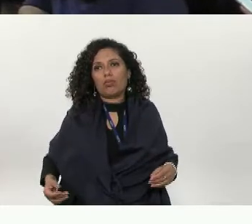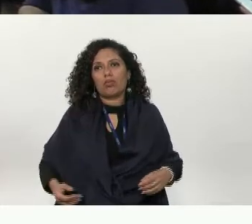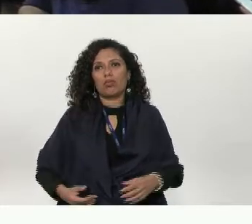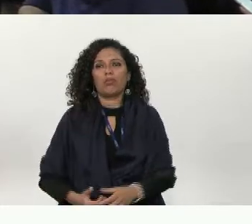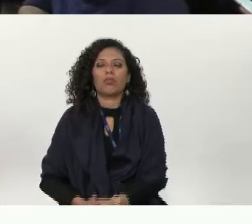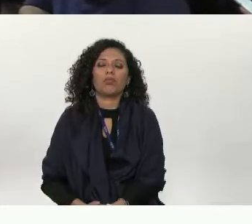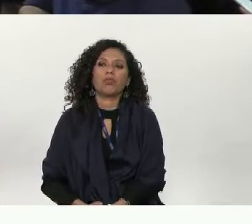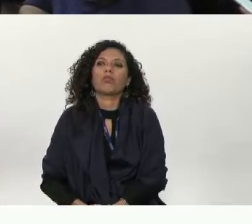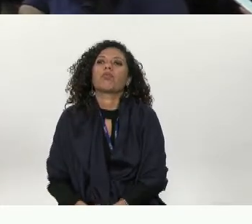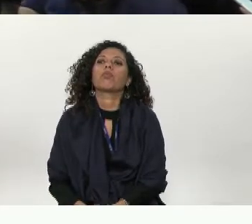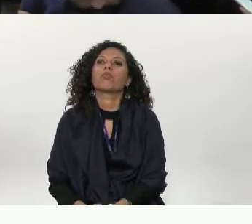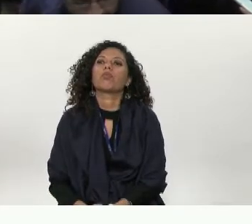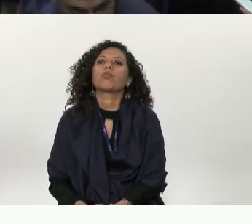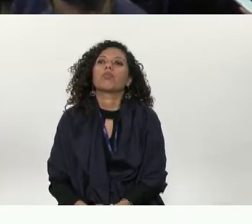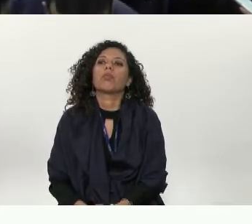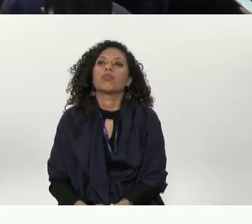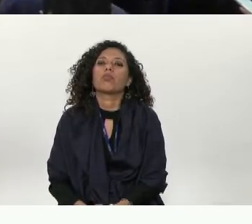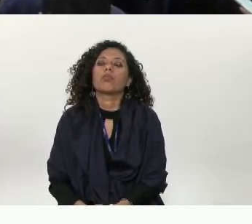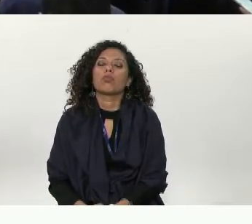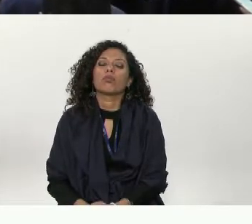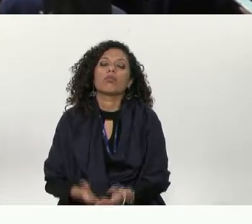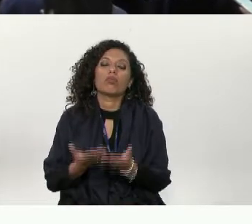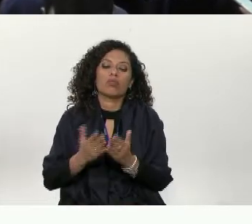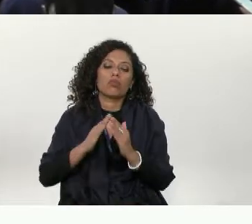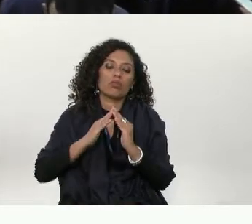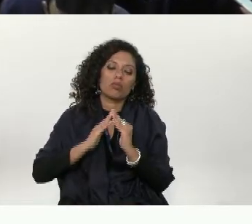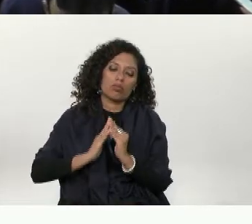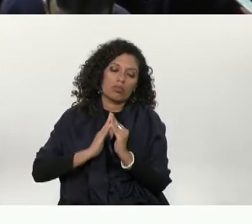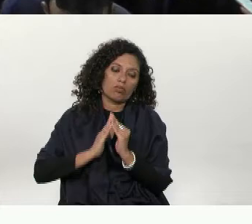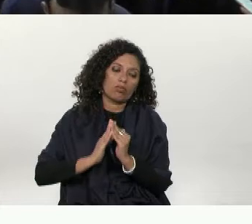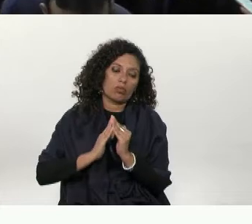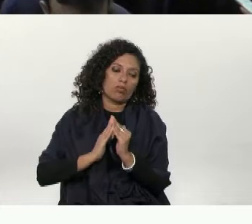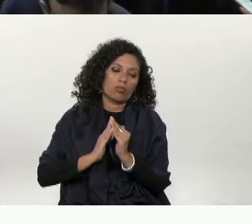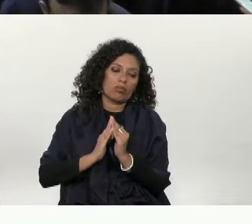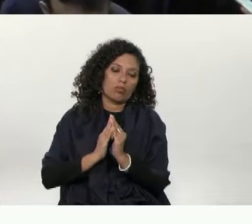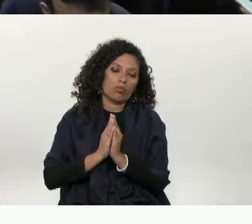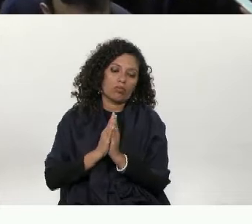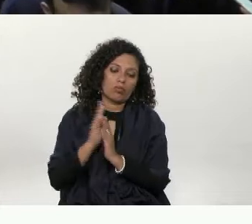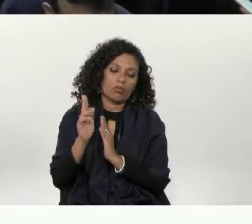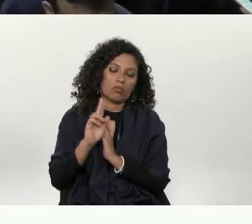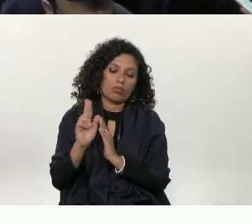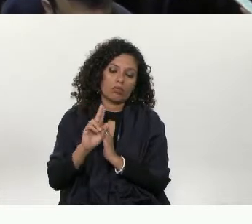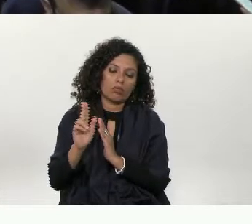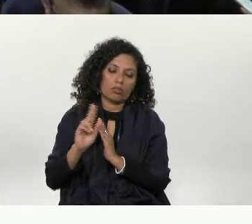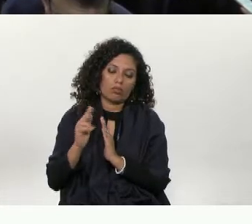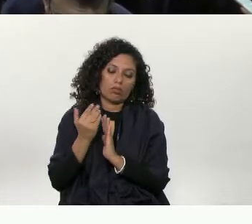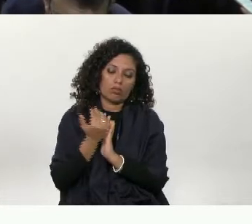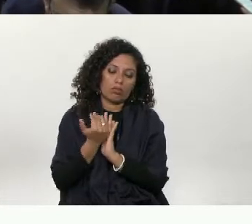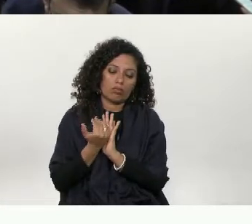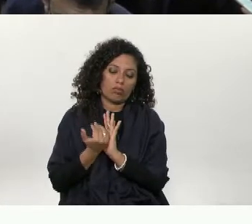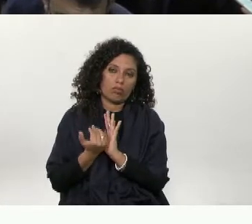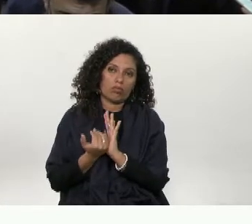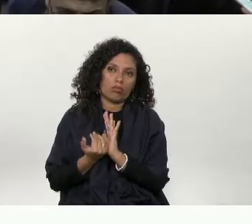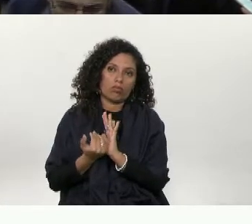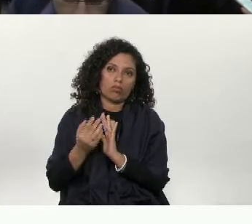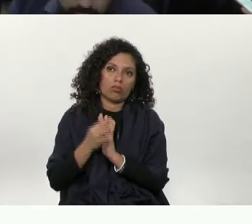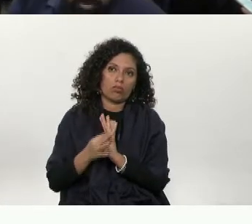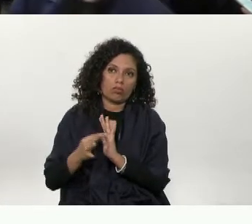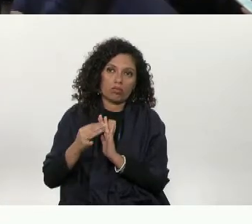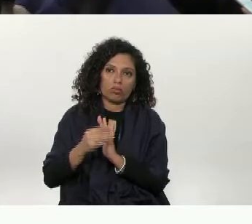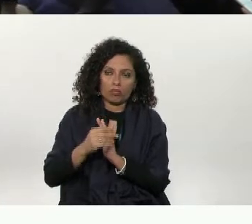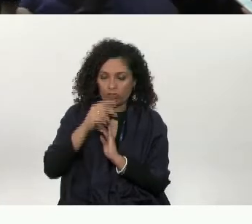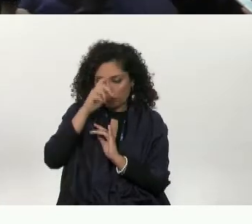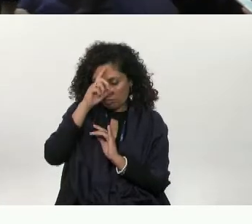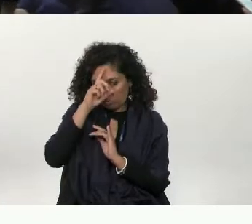que formalmente fosse solicitada essa lista. É óbvio que eu não tenho uma lista pronta,